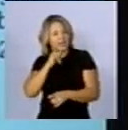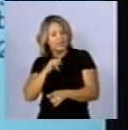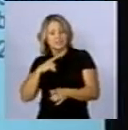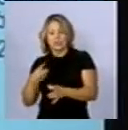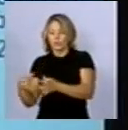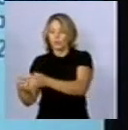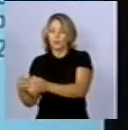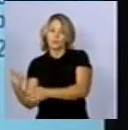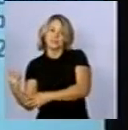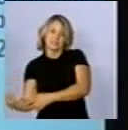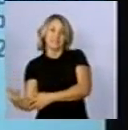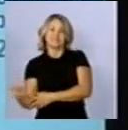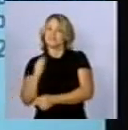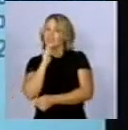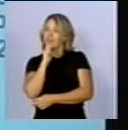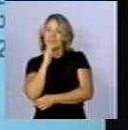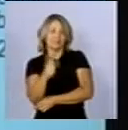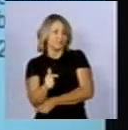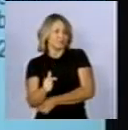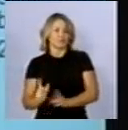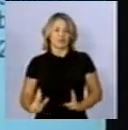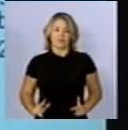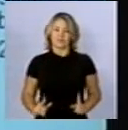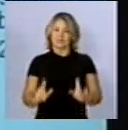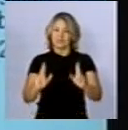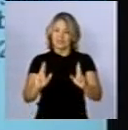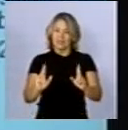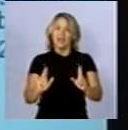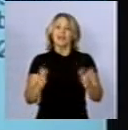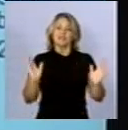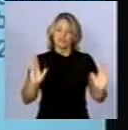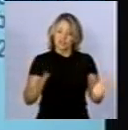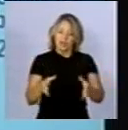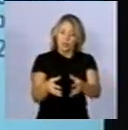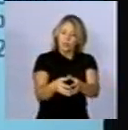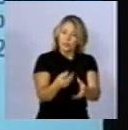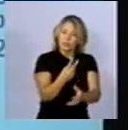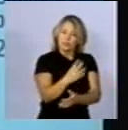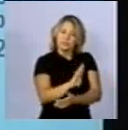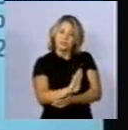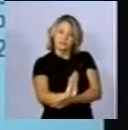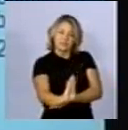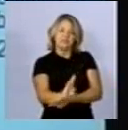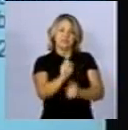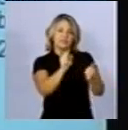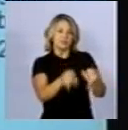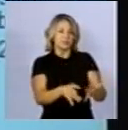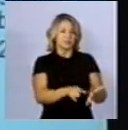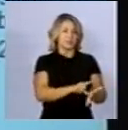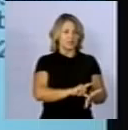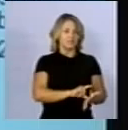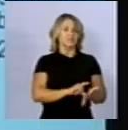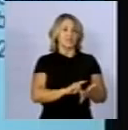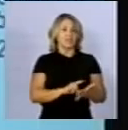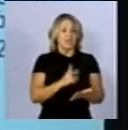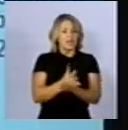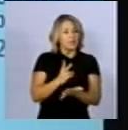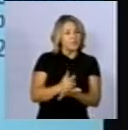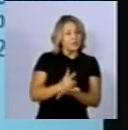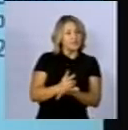considerados não cancerígenos. A classificação 2B, também já foi citado isso aqui, é a mesma do